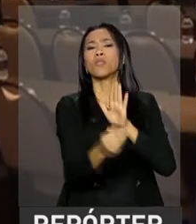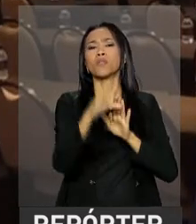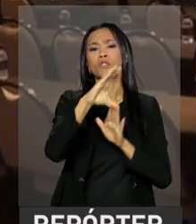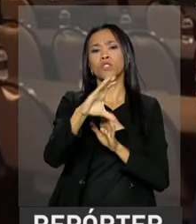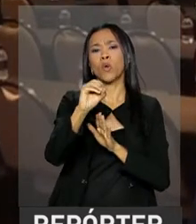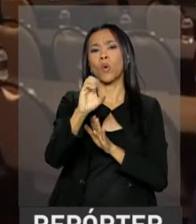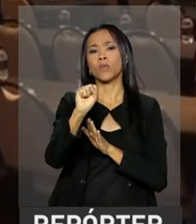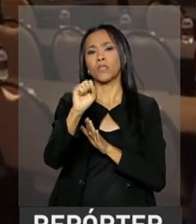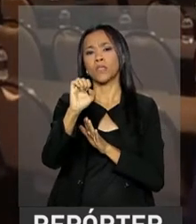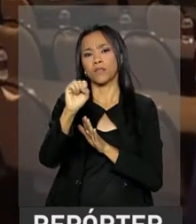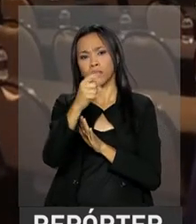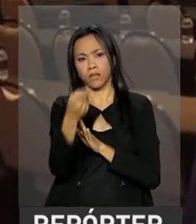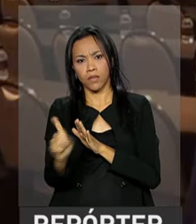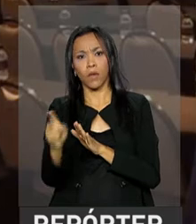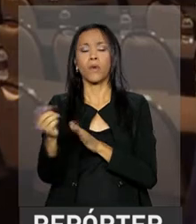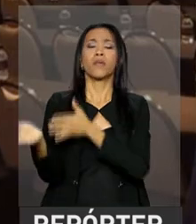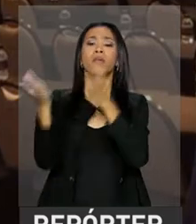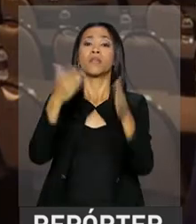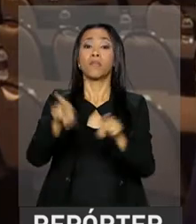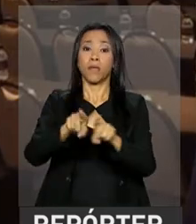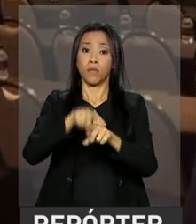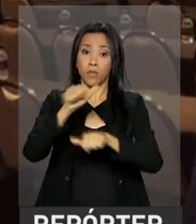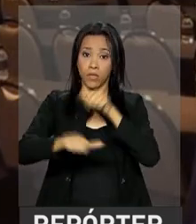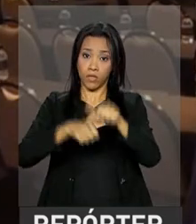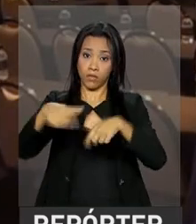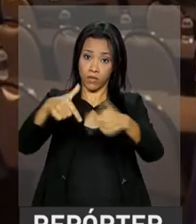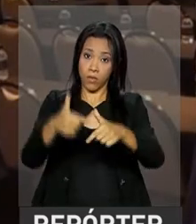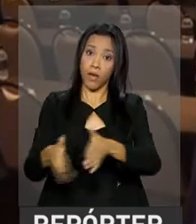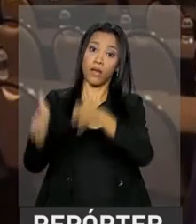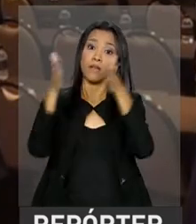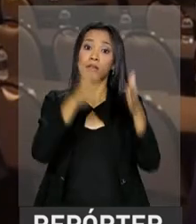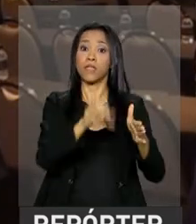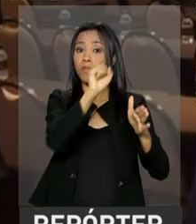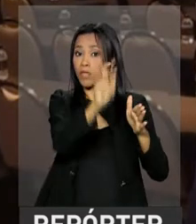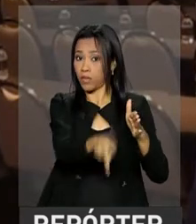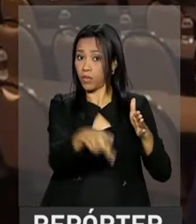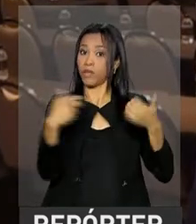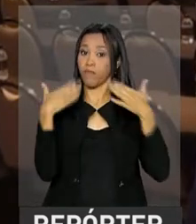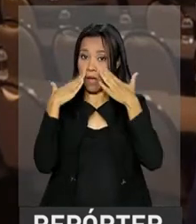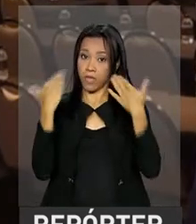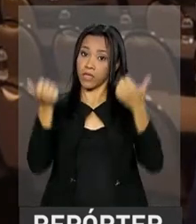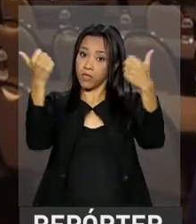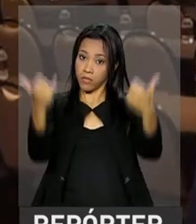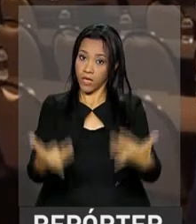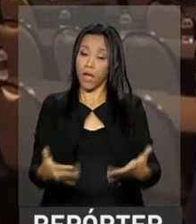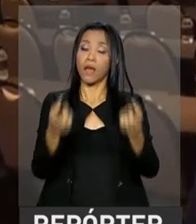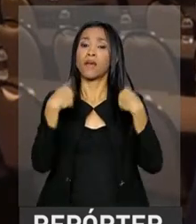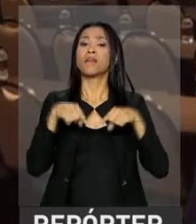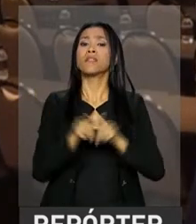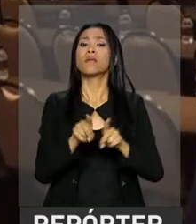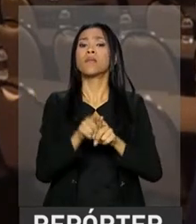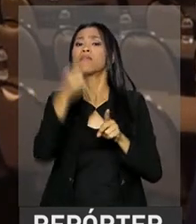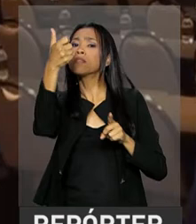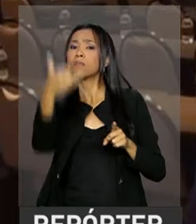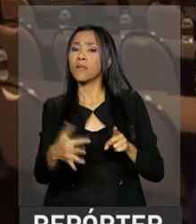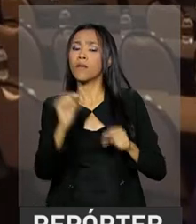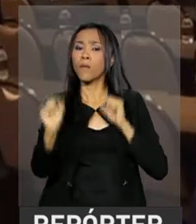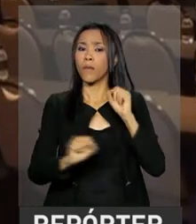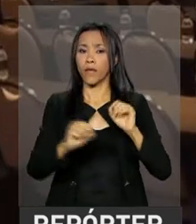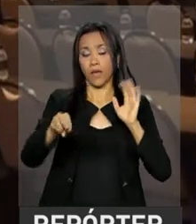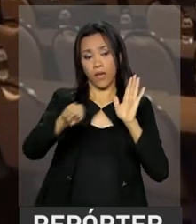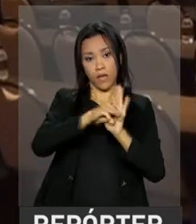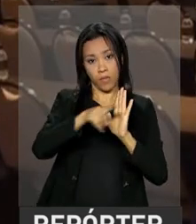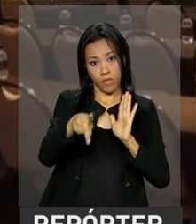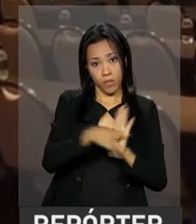estruturais como a trabalhista ea da previdência os ministros devem falar também sobre a medida provisória que autoriza o refinanciamento